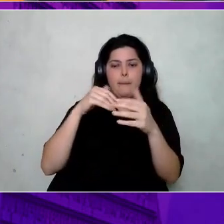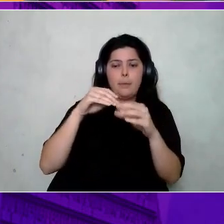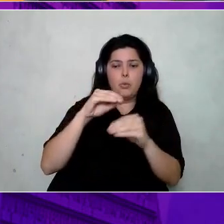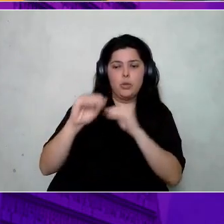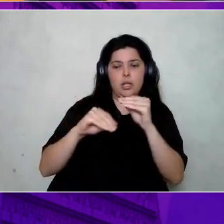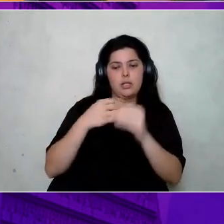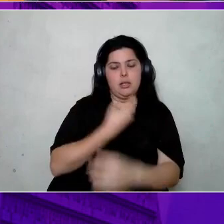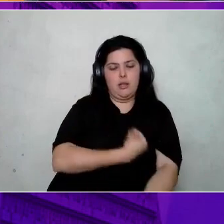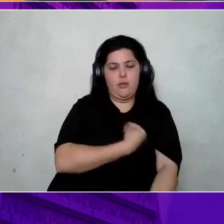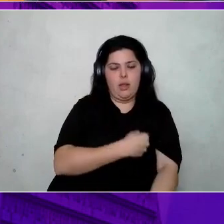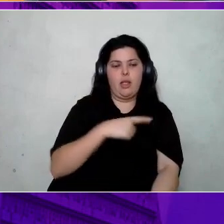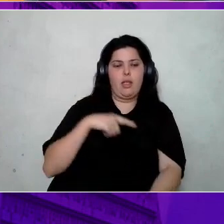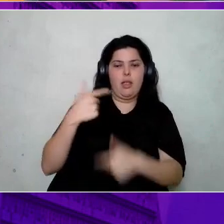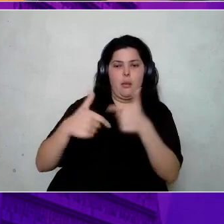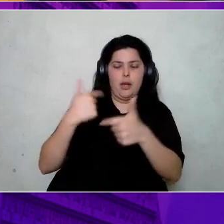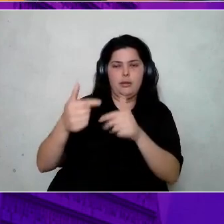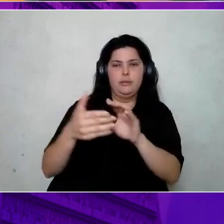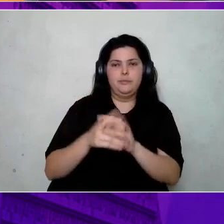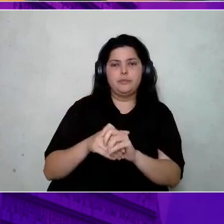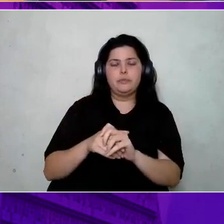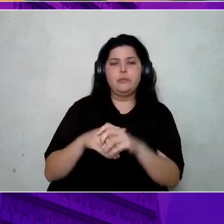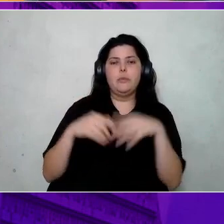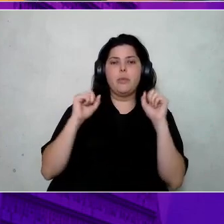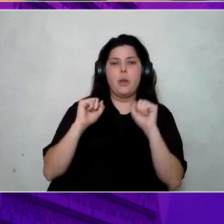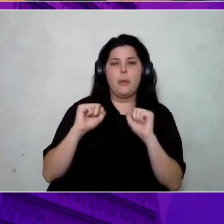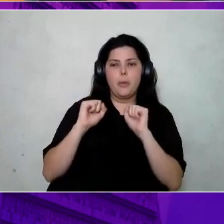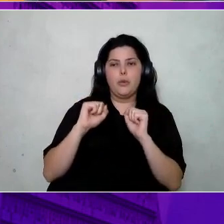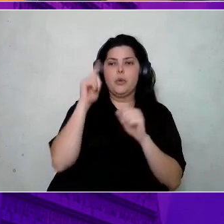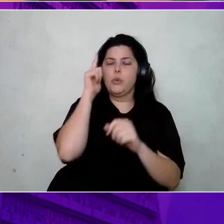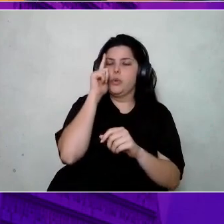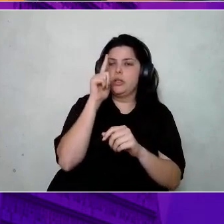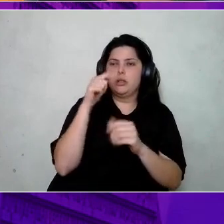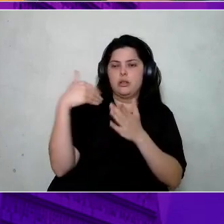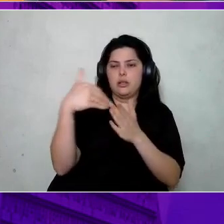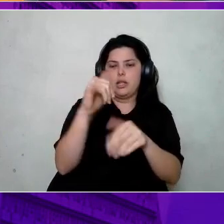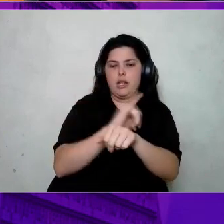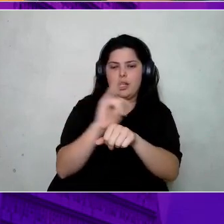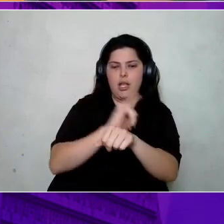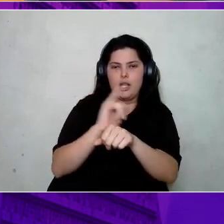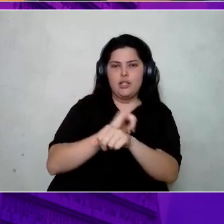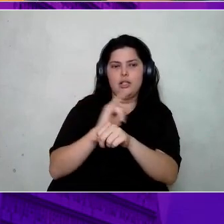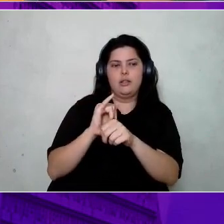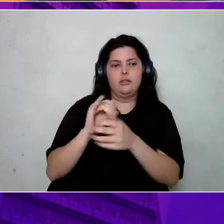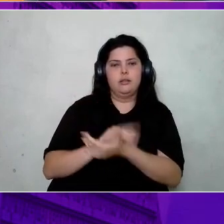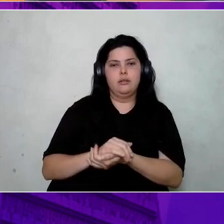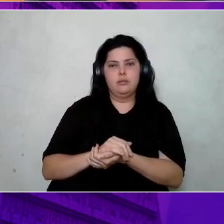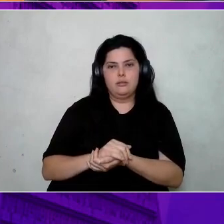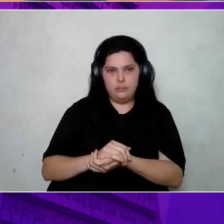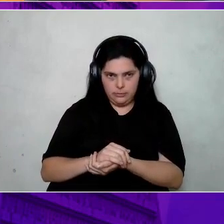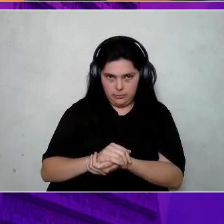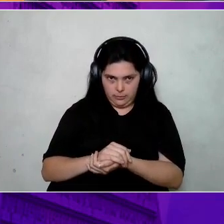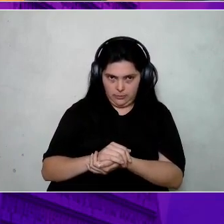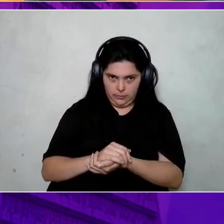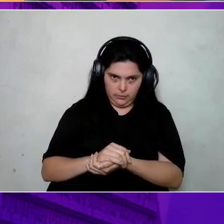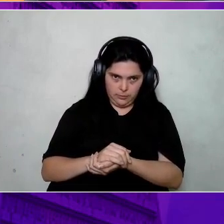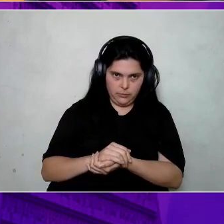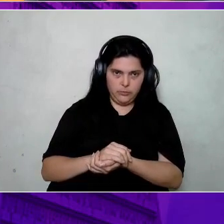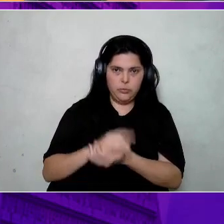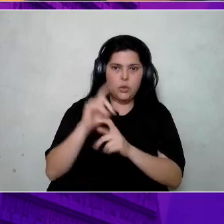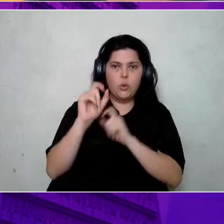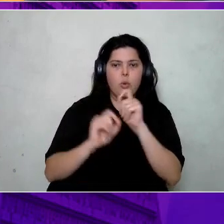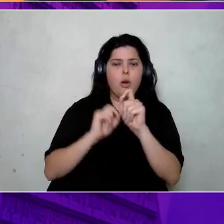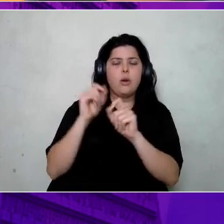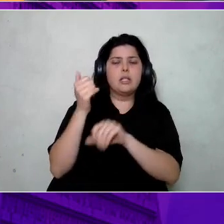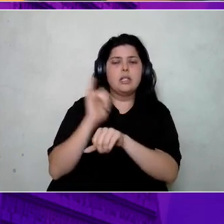eu acredito que você pode encontrar alguns caminhos aí, alguns atalhos. Então, qual que é esse atalho? Pô, será que é o